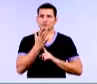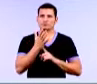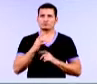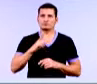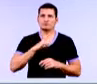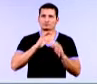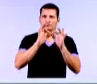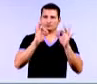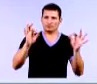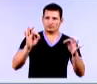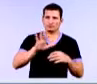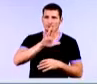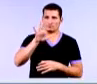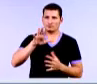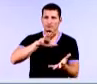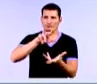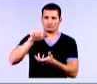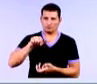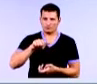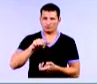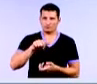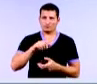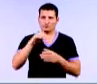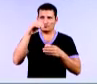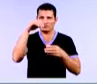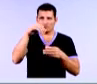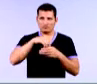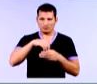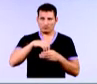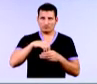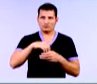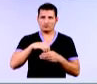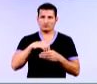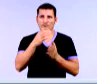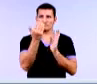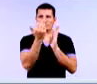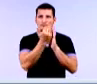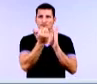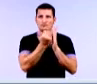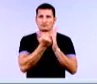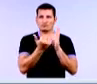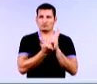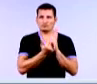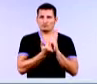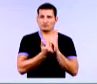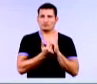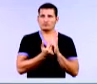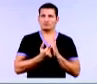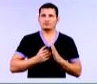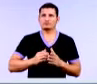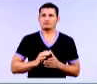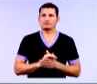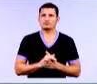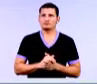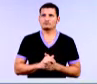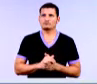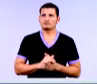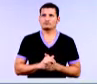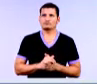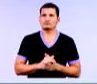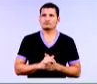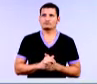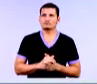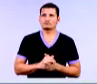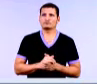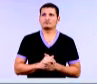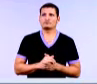Olá Mundo sendo escrito dentro do nosso programa. Beleza? Bacana, fizemos